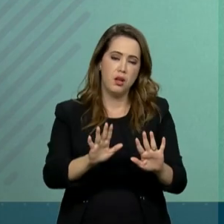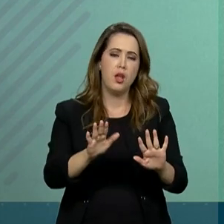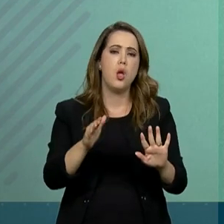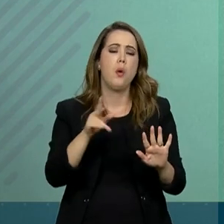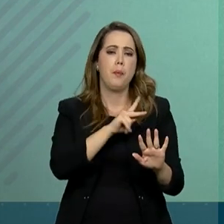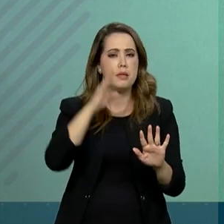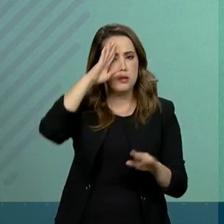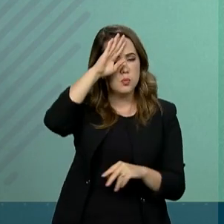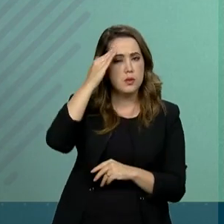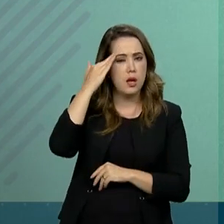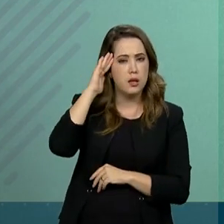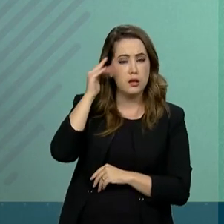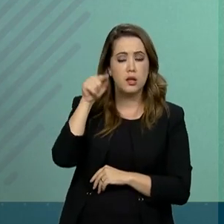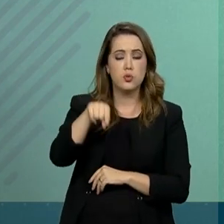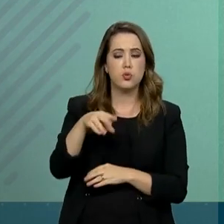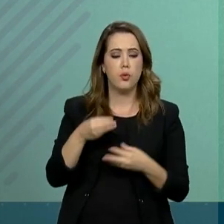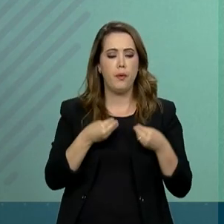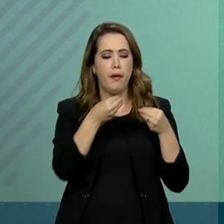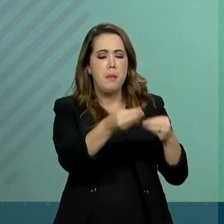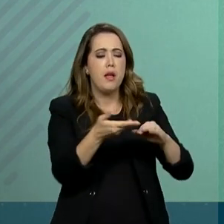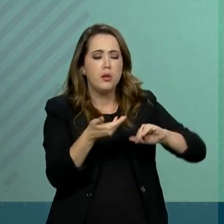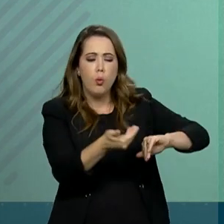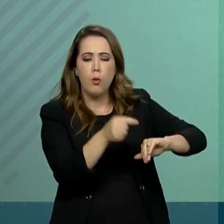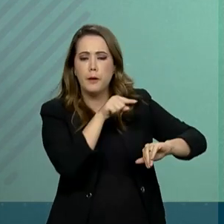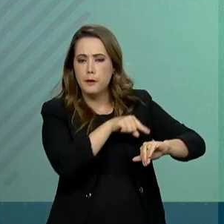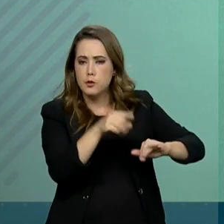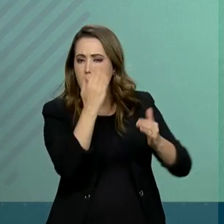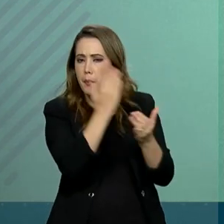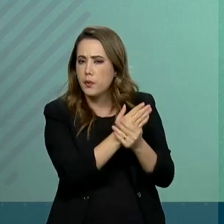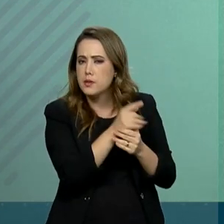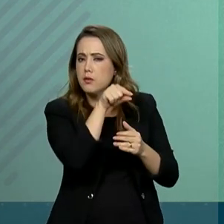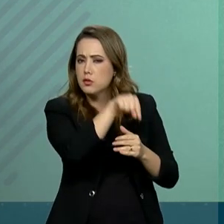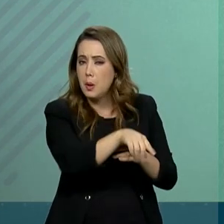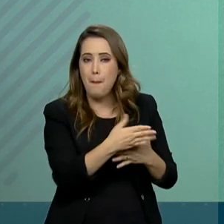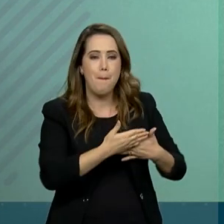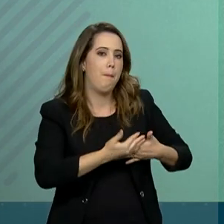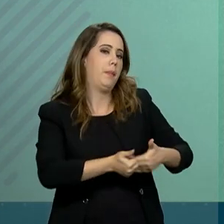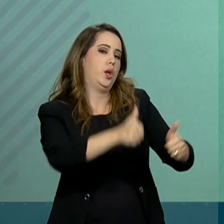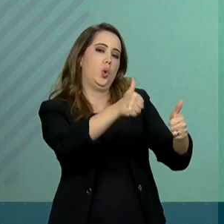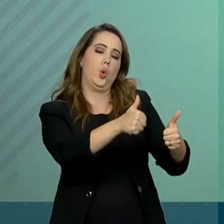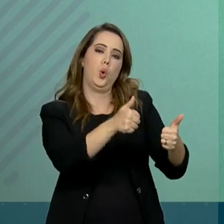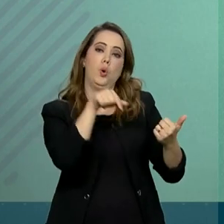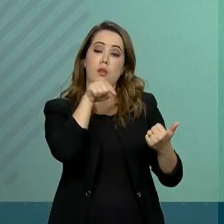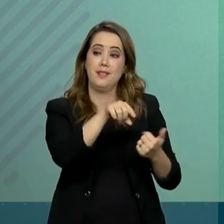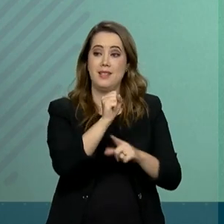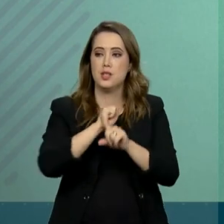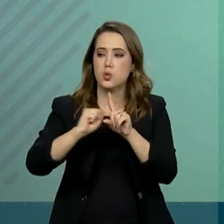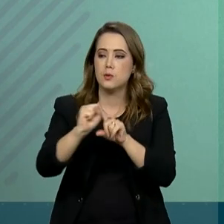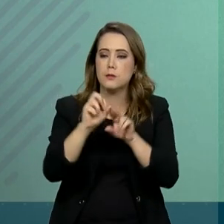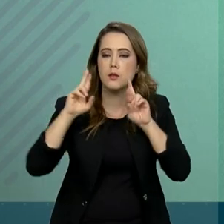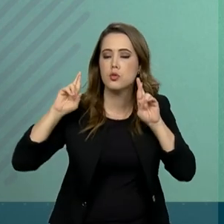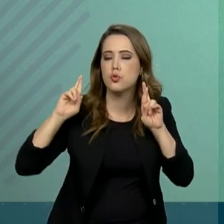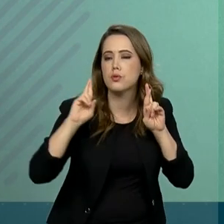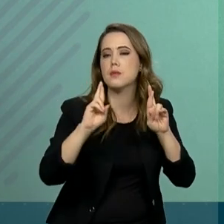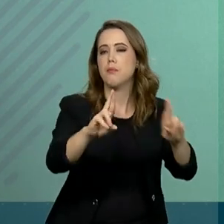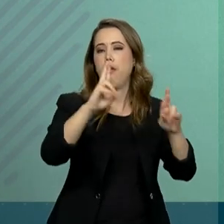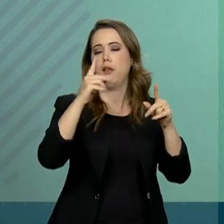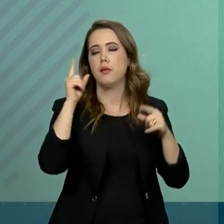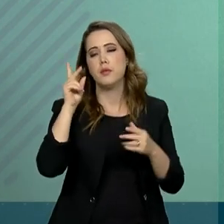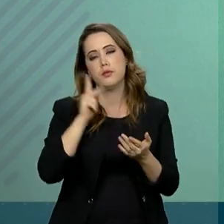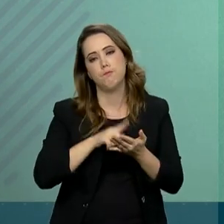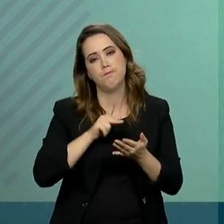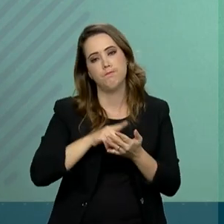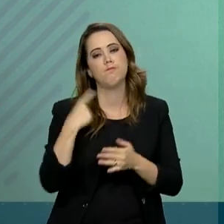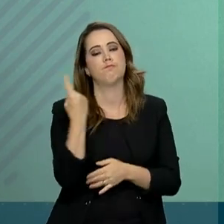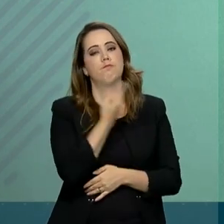entende que aquilo que foi encaminhado ao congresso nacional é o melhor e aquilo que a sociedade espera para que de fato nós